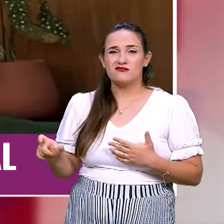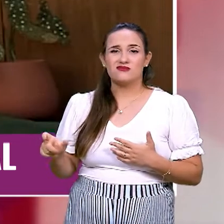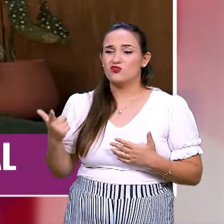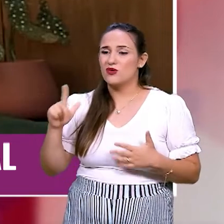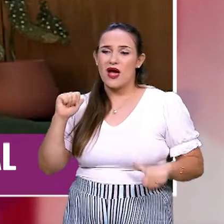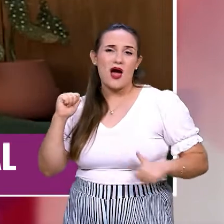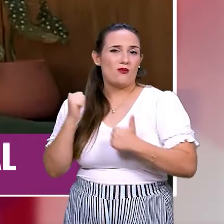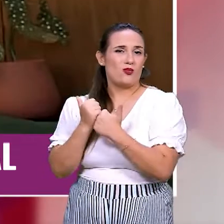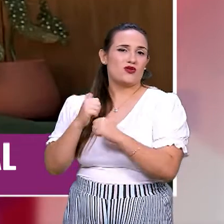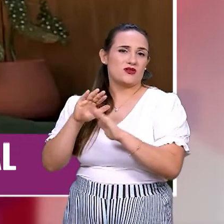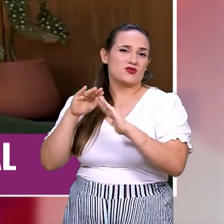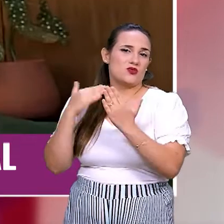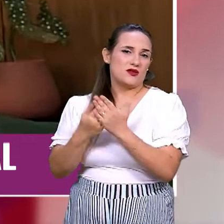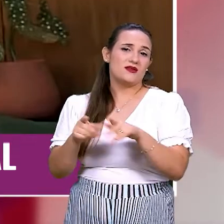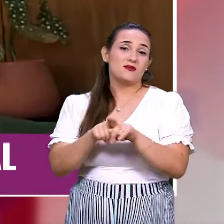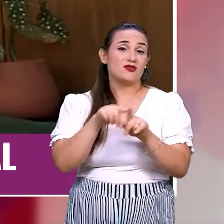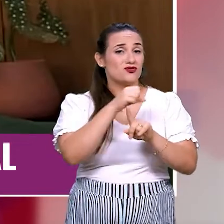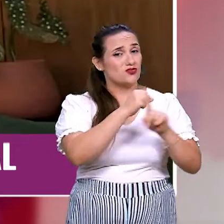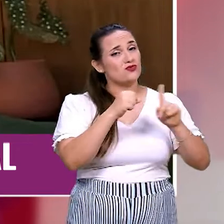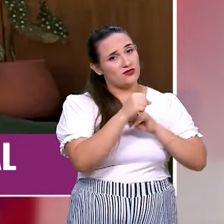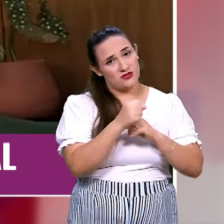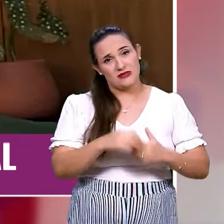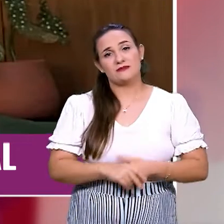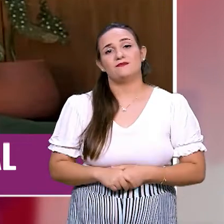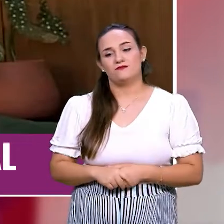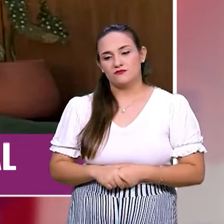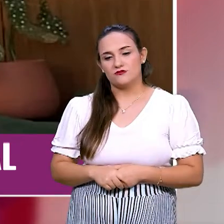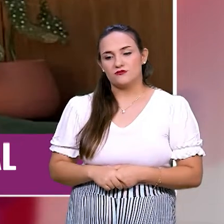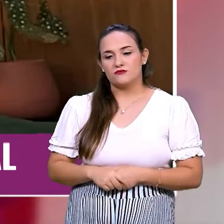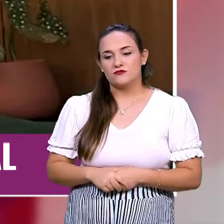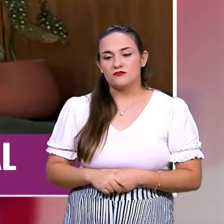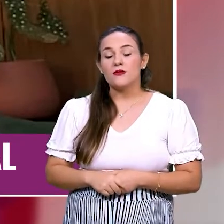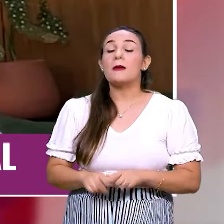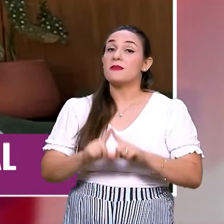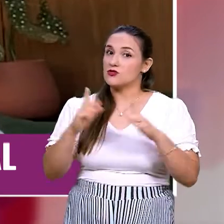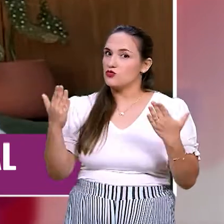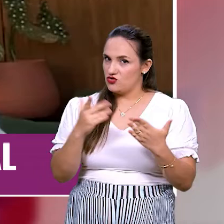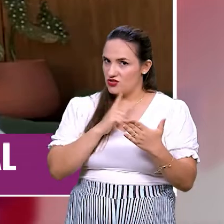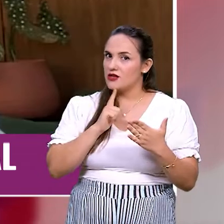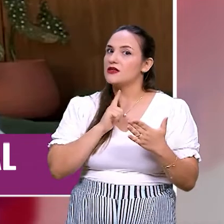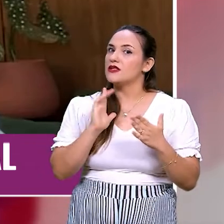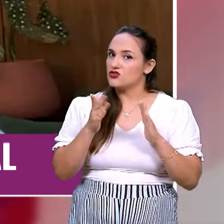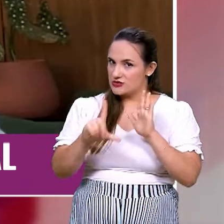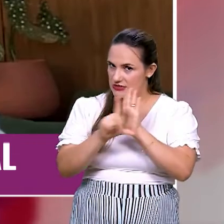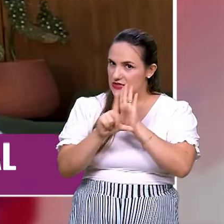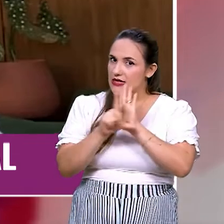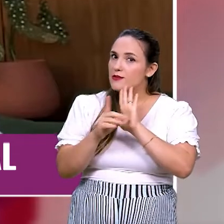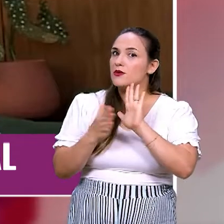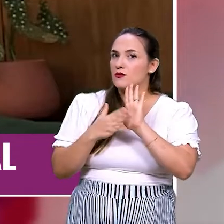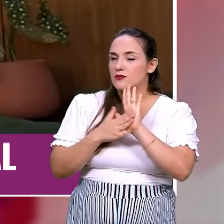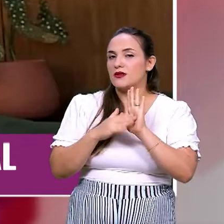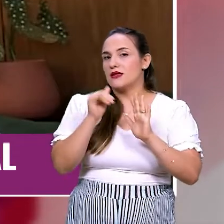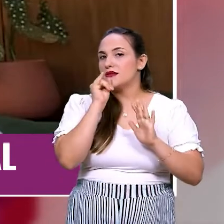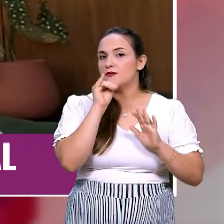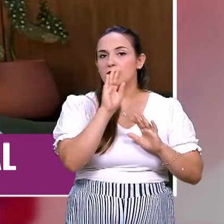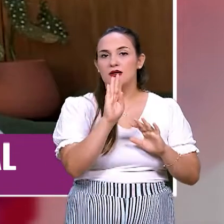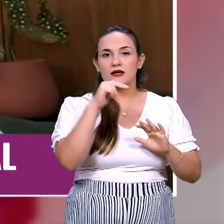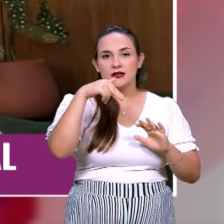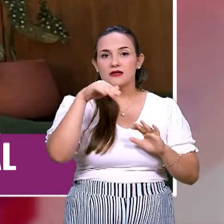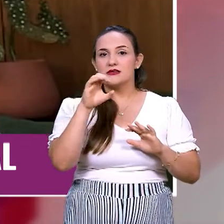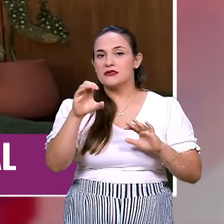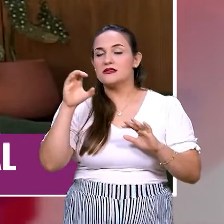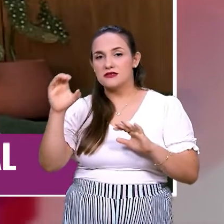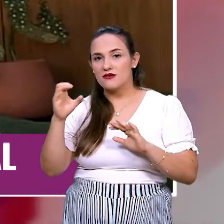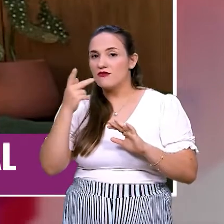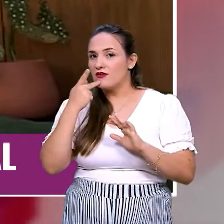tenha um respaldo da escola ou da sociedade. E hoje em dia a gente já tem isso na nossa legislação. Então,